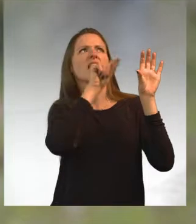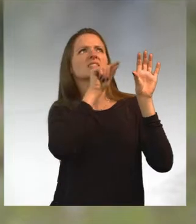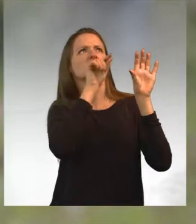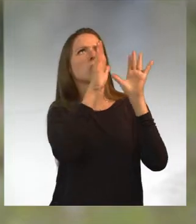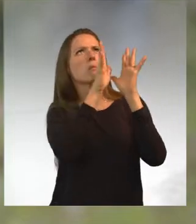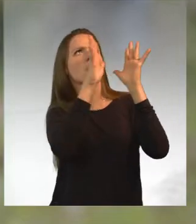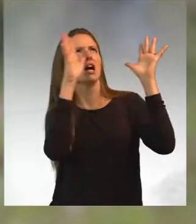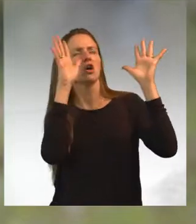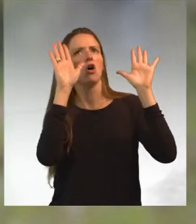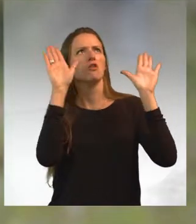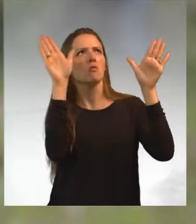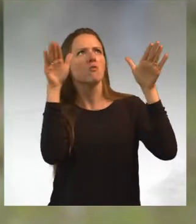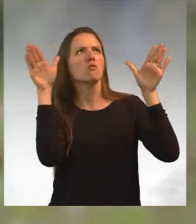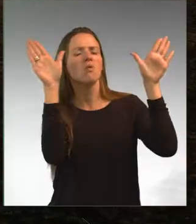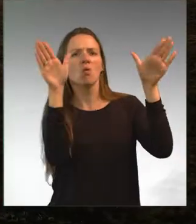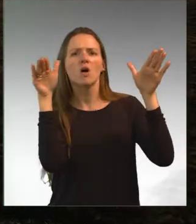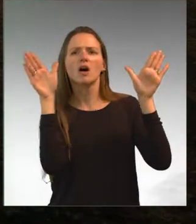voando?